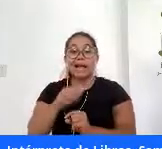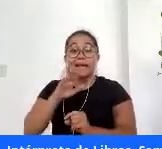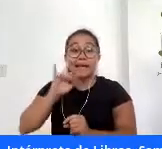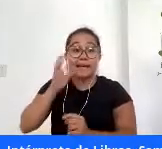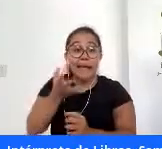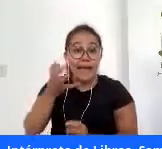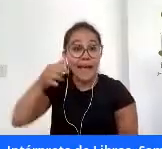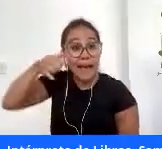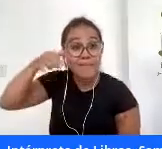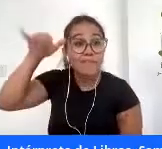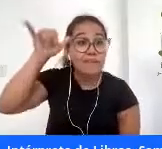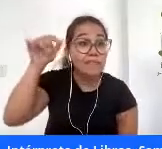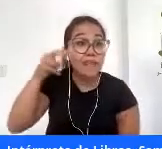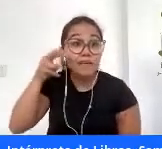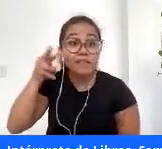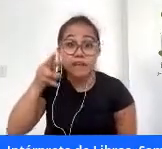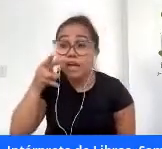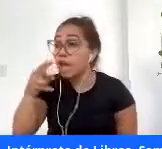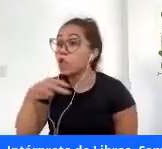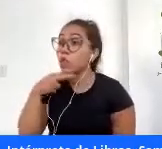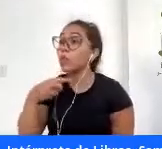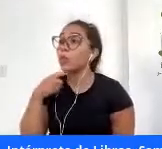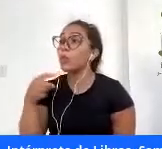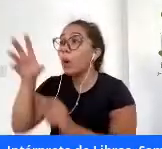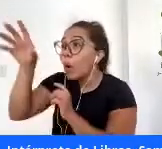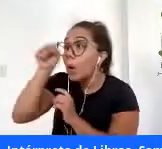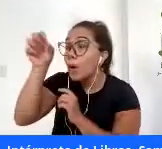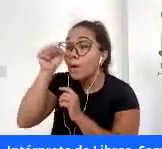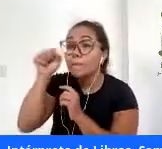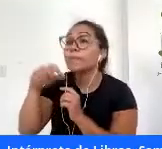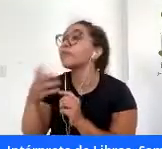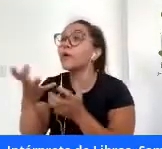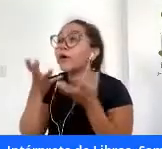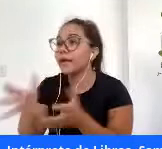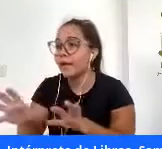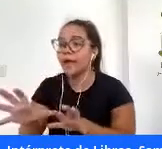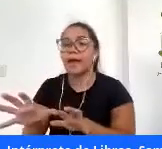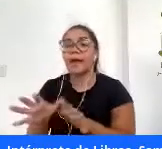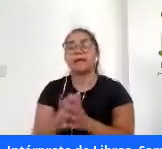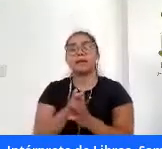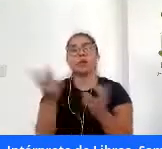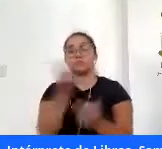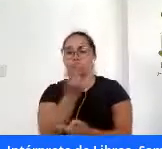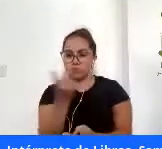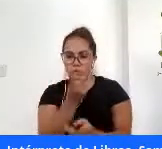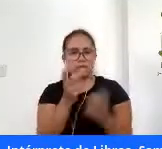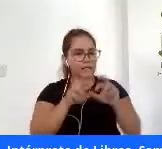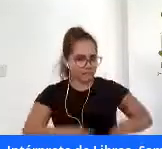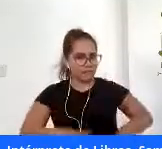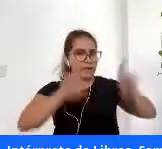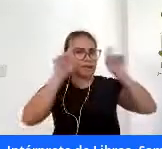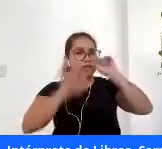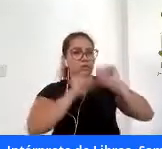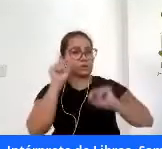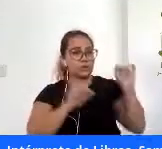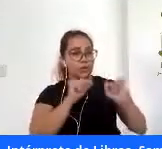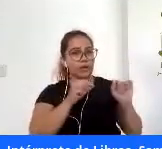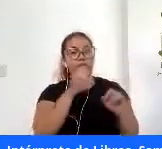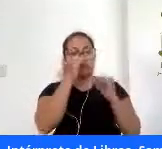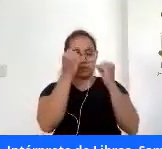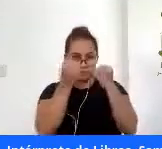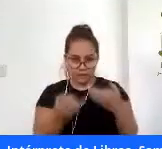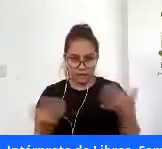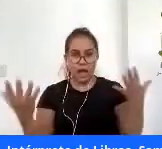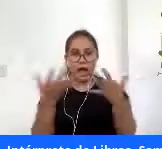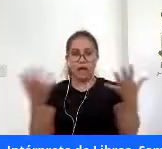sinais que o olho está recebendo do meio externo. Então, esses casos são muito diferentes, e eu vou explicar um pouco para vocês sobre isso